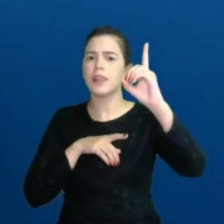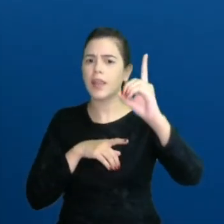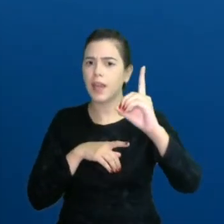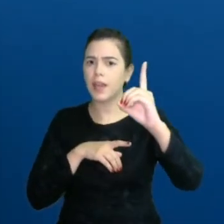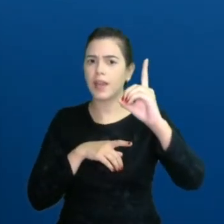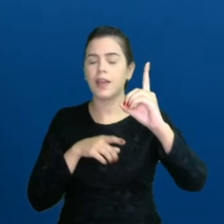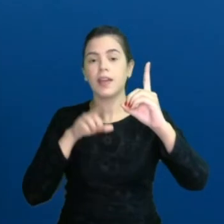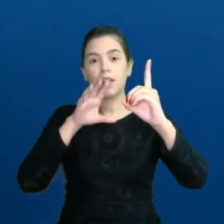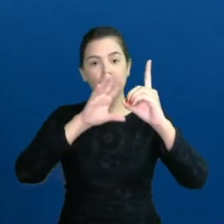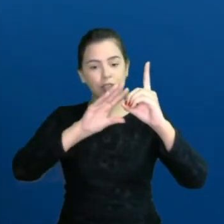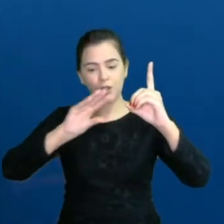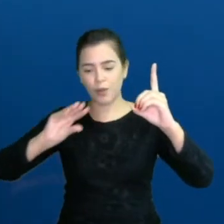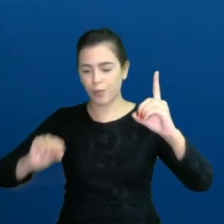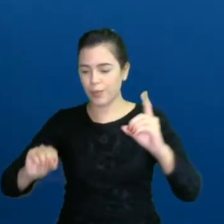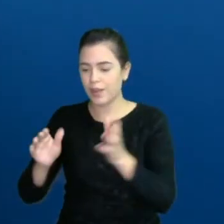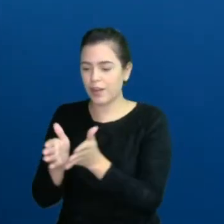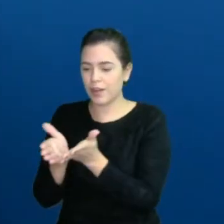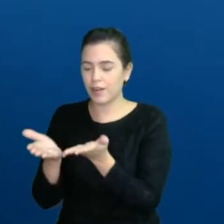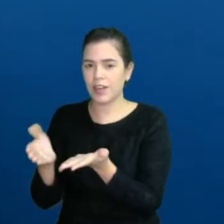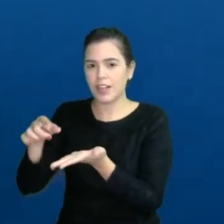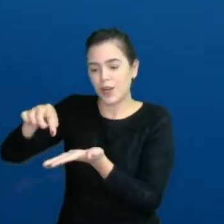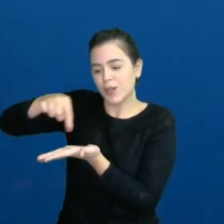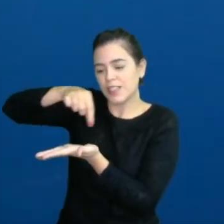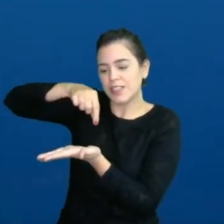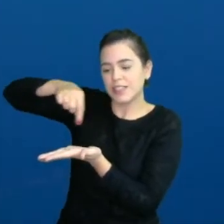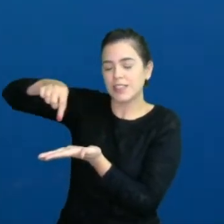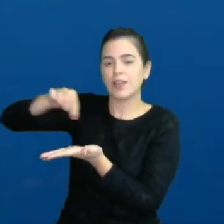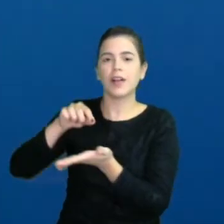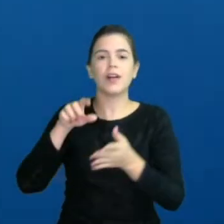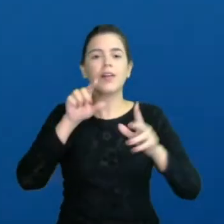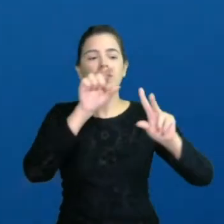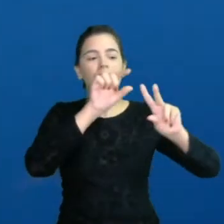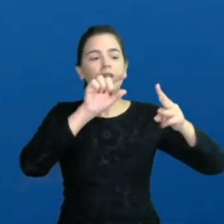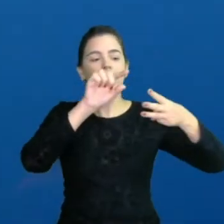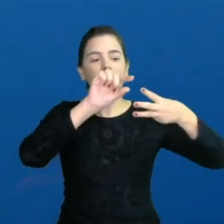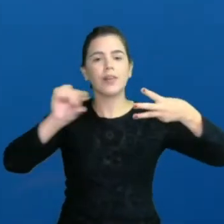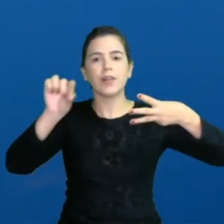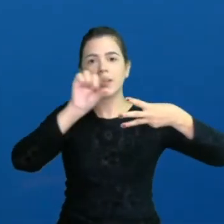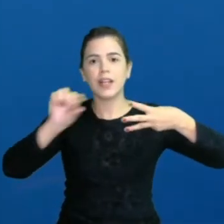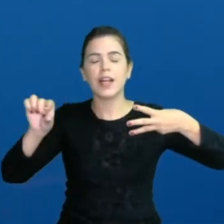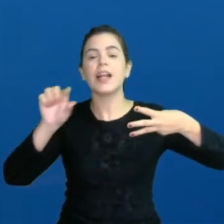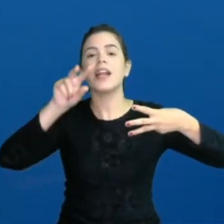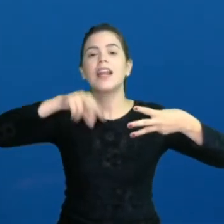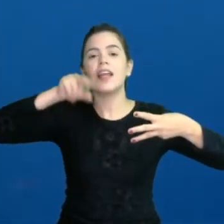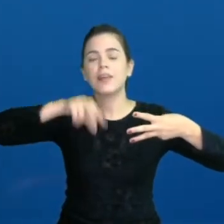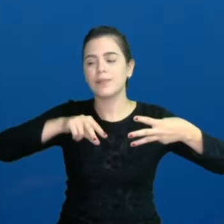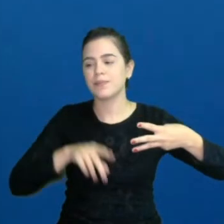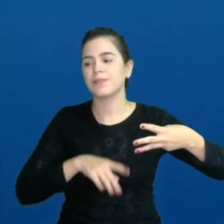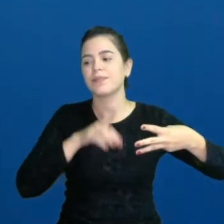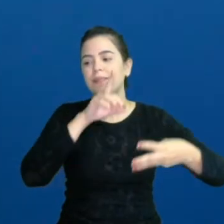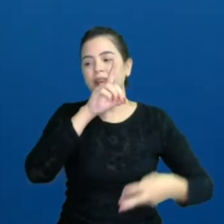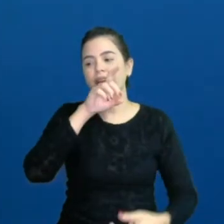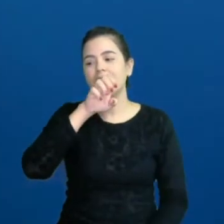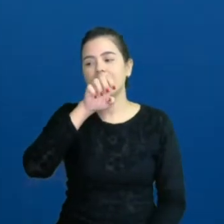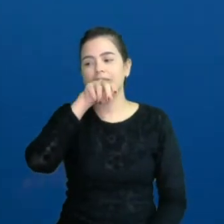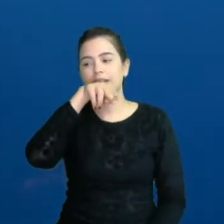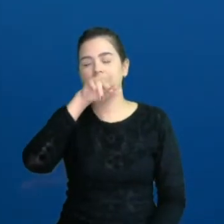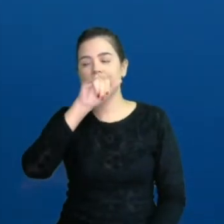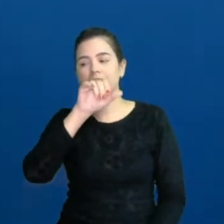no caderninho e circular. Vamos ler comigo a frase rapidinho. Denise gosta